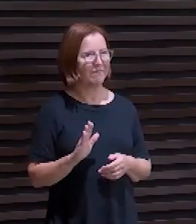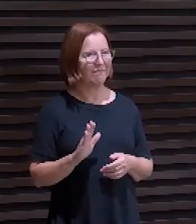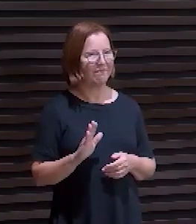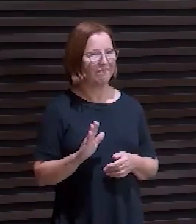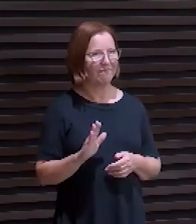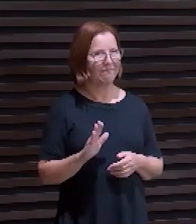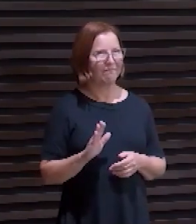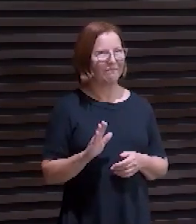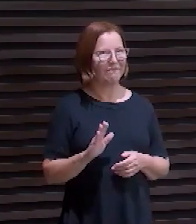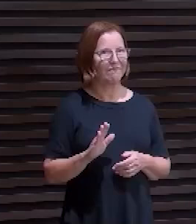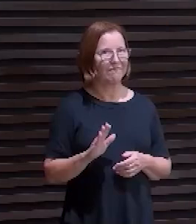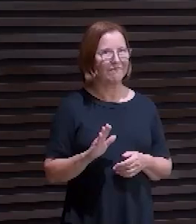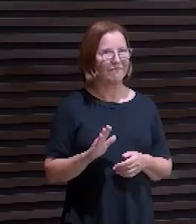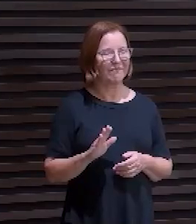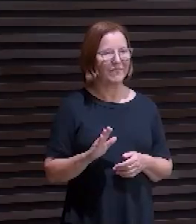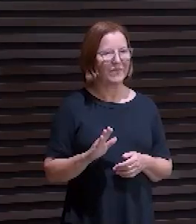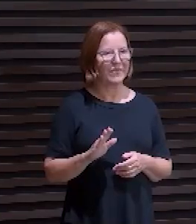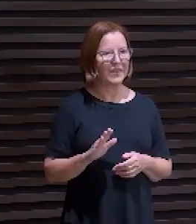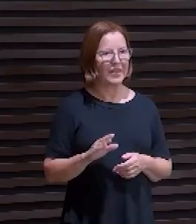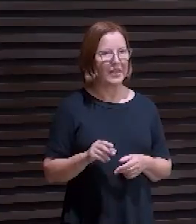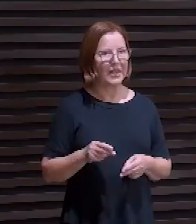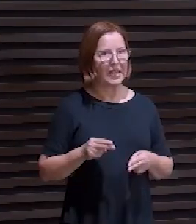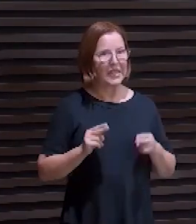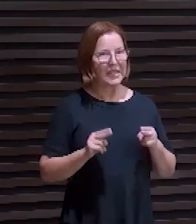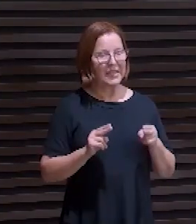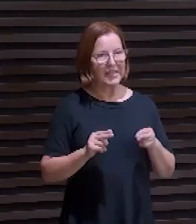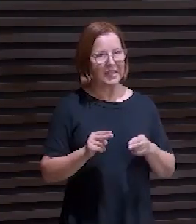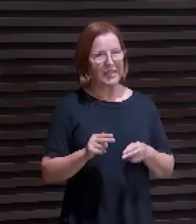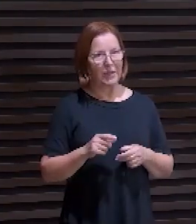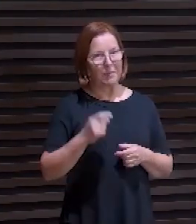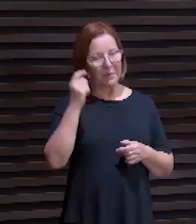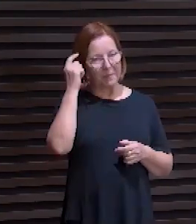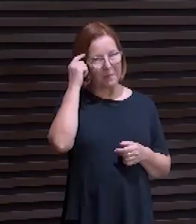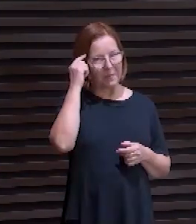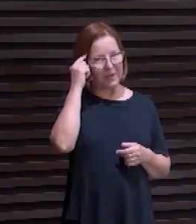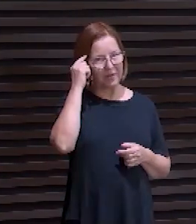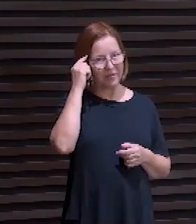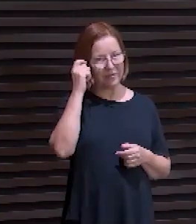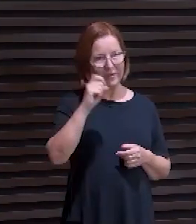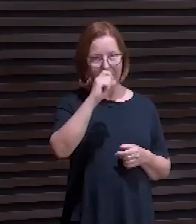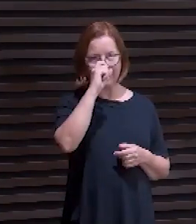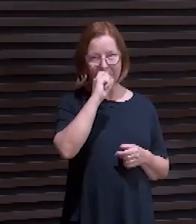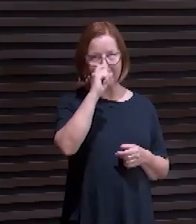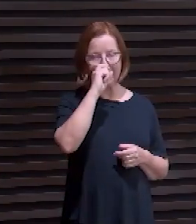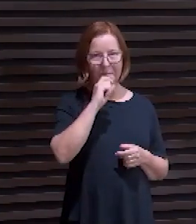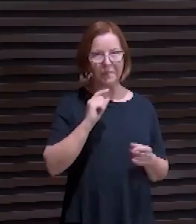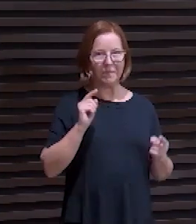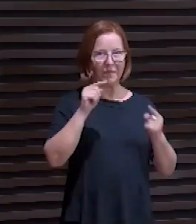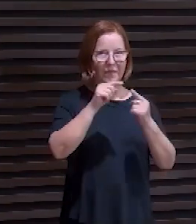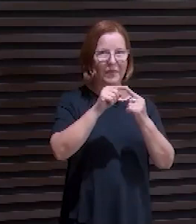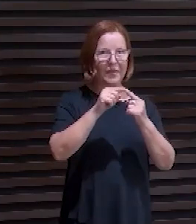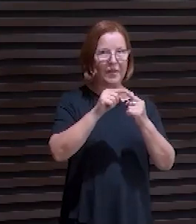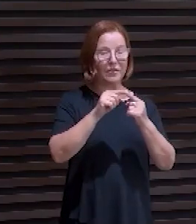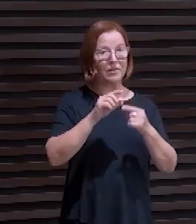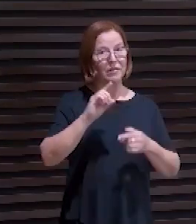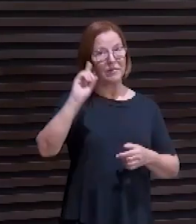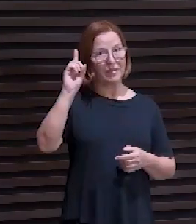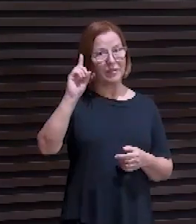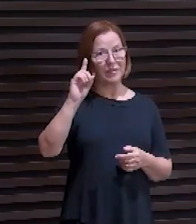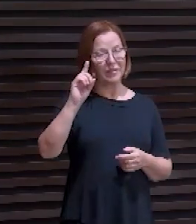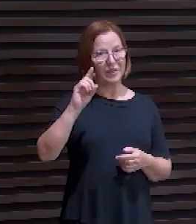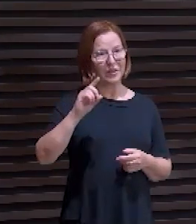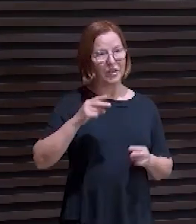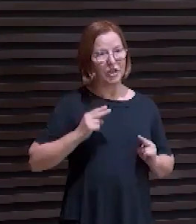repetida, de admitir que a menstruação tem uma finalidade divina de manter o